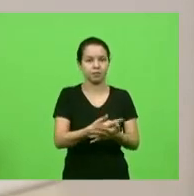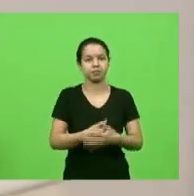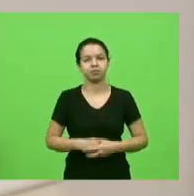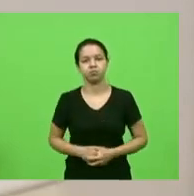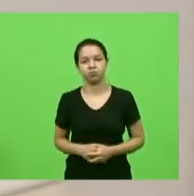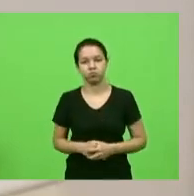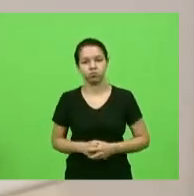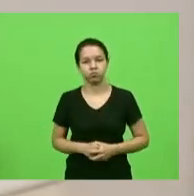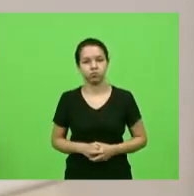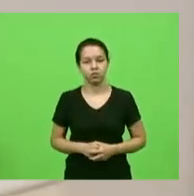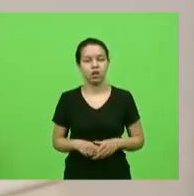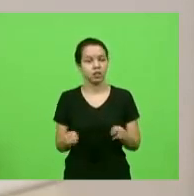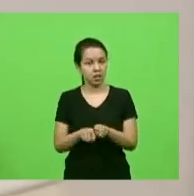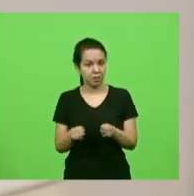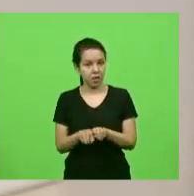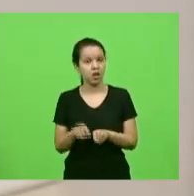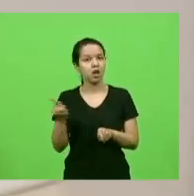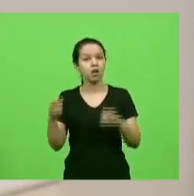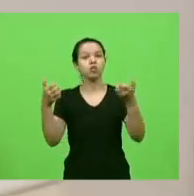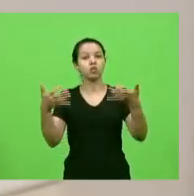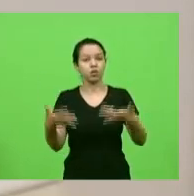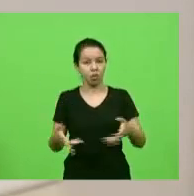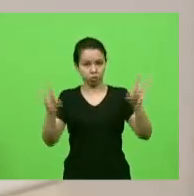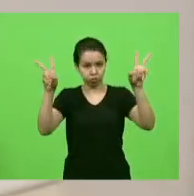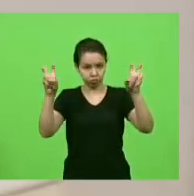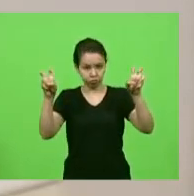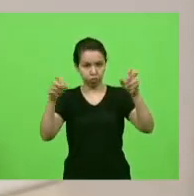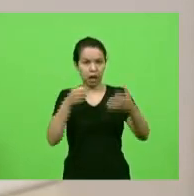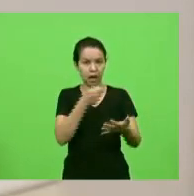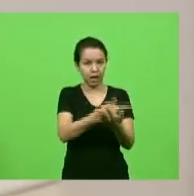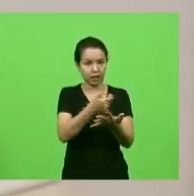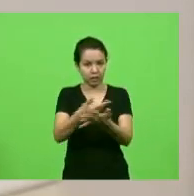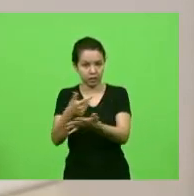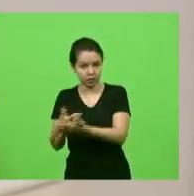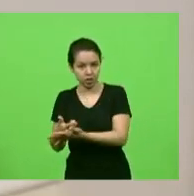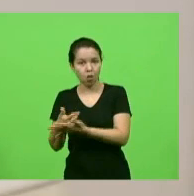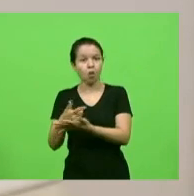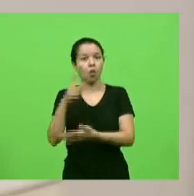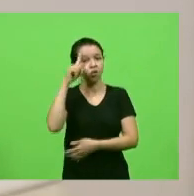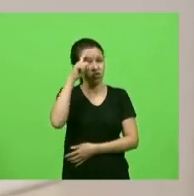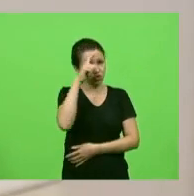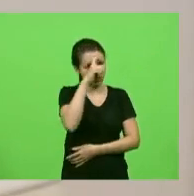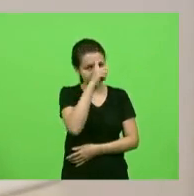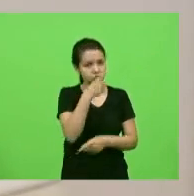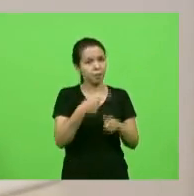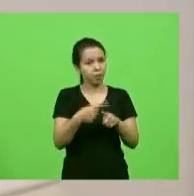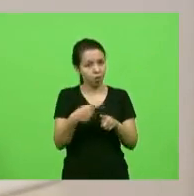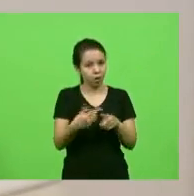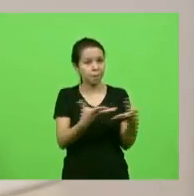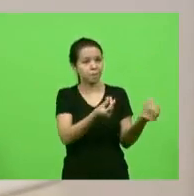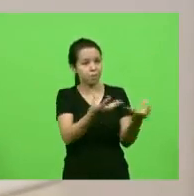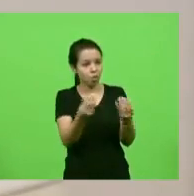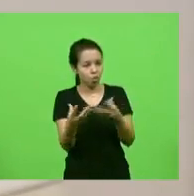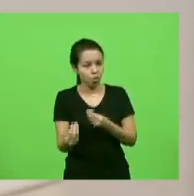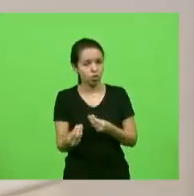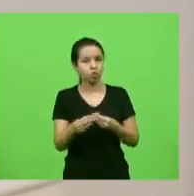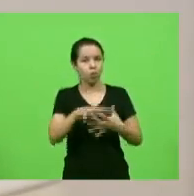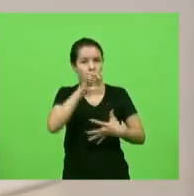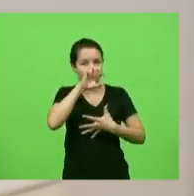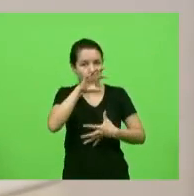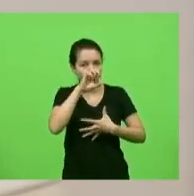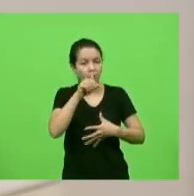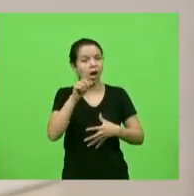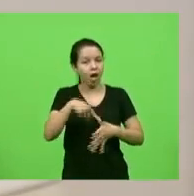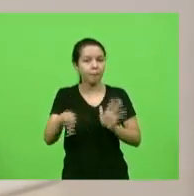que, abre aspas, a aquisição torna-se ainda mais dificultosa por ser a maioria dos equipamentos importados, onde a